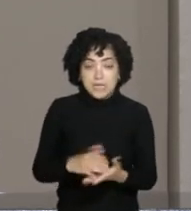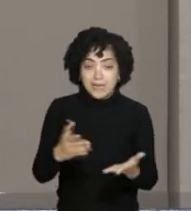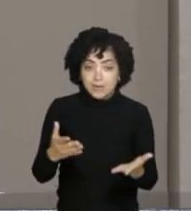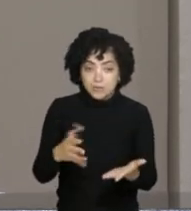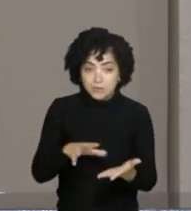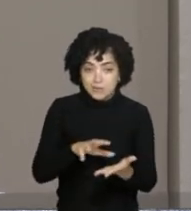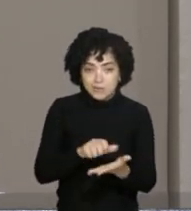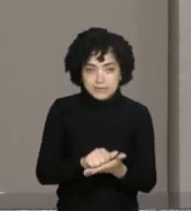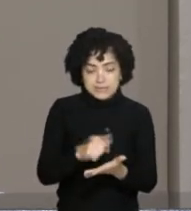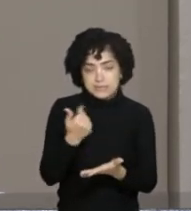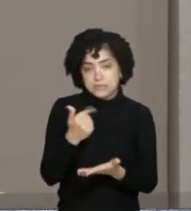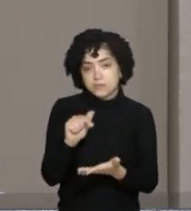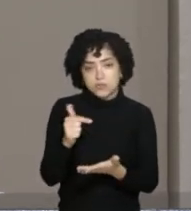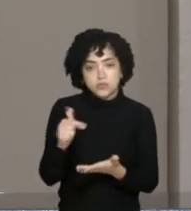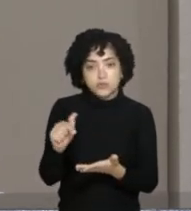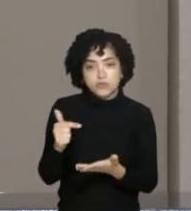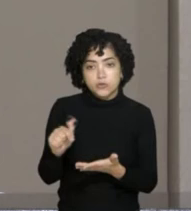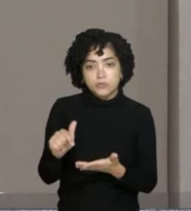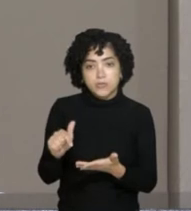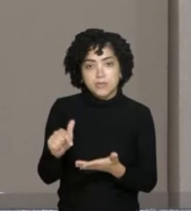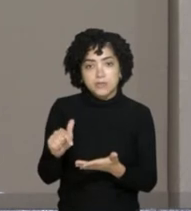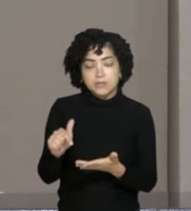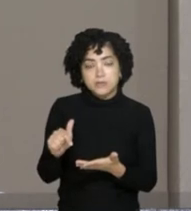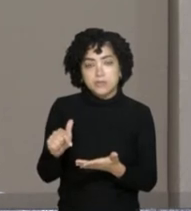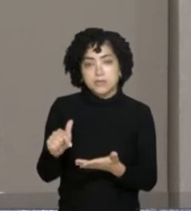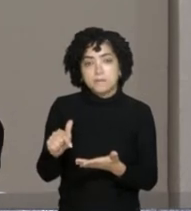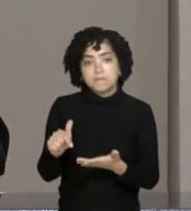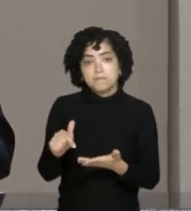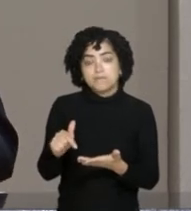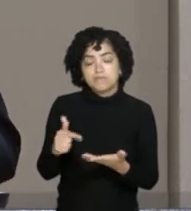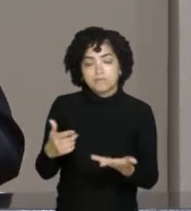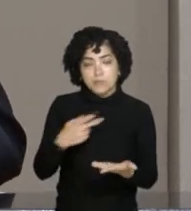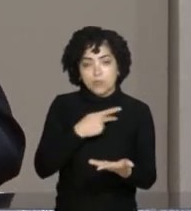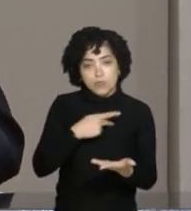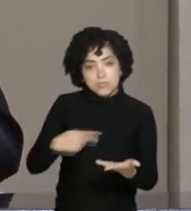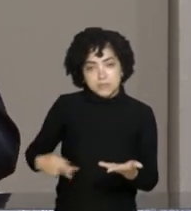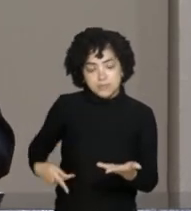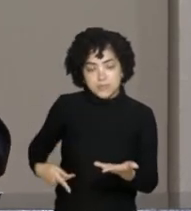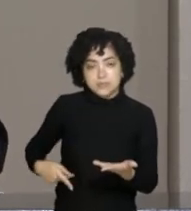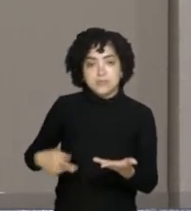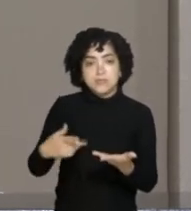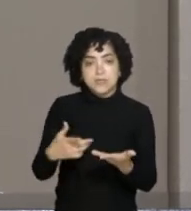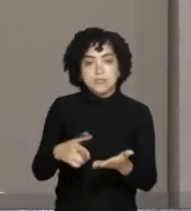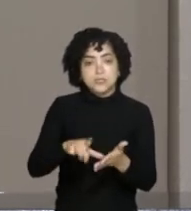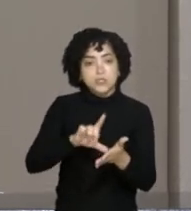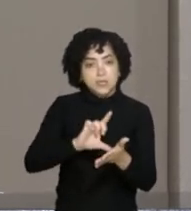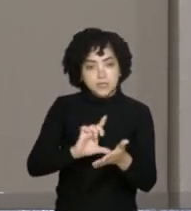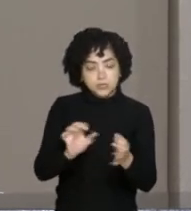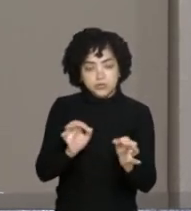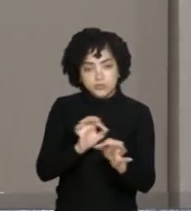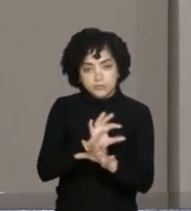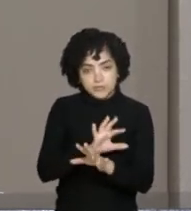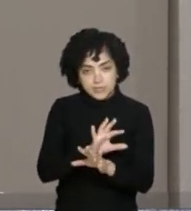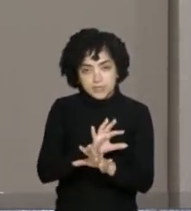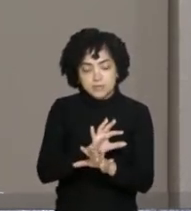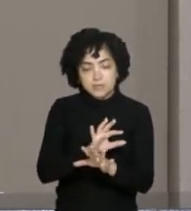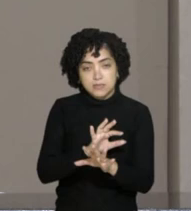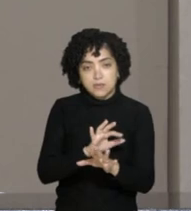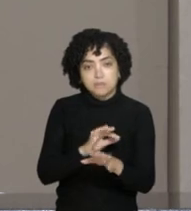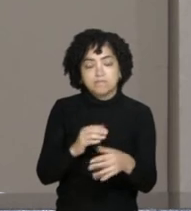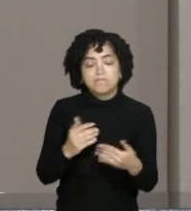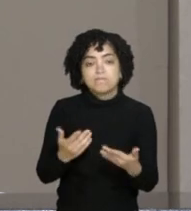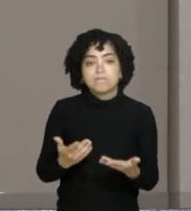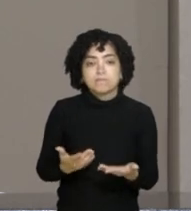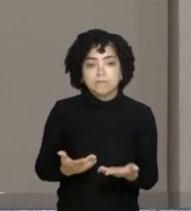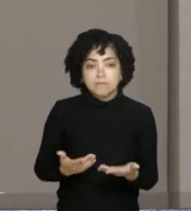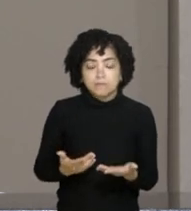mais oradores inscritos. Esta presidência, antes de encerrar a presente